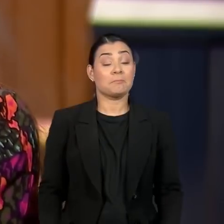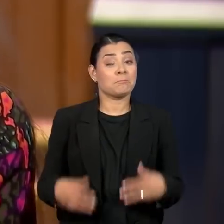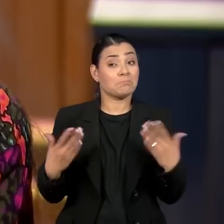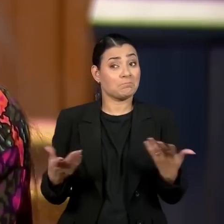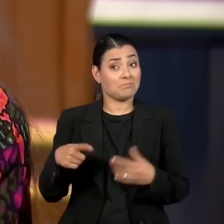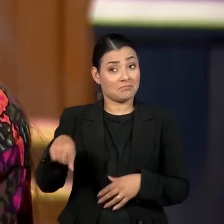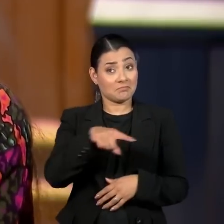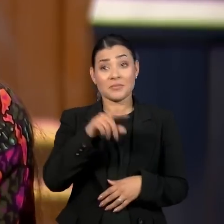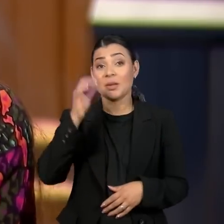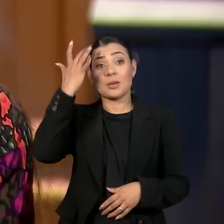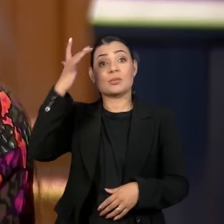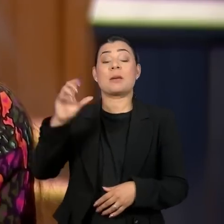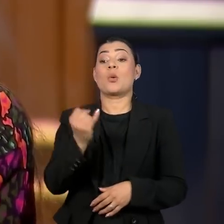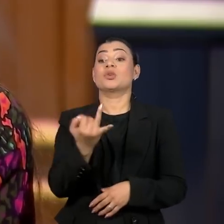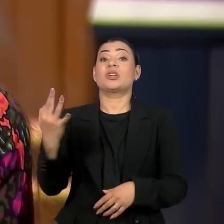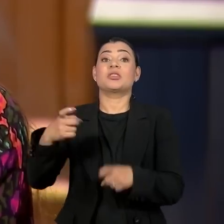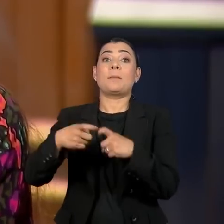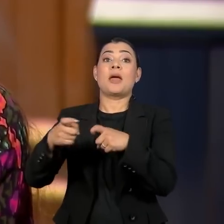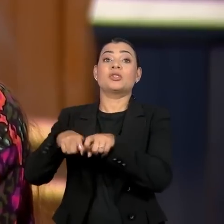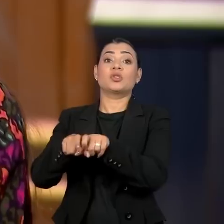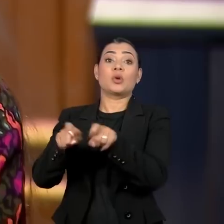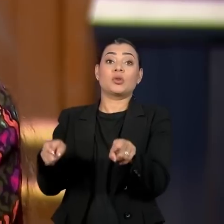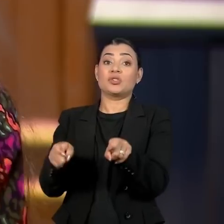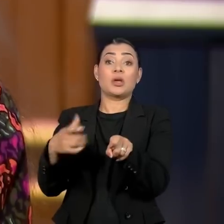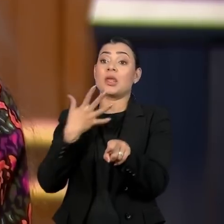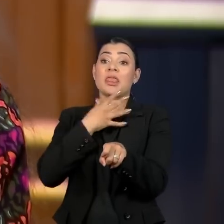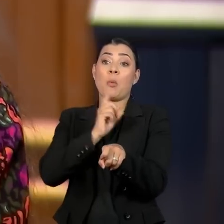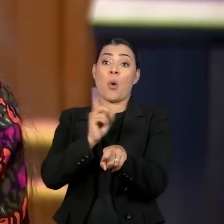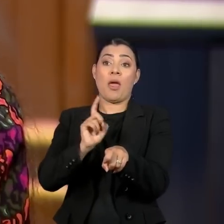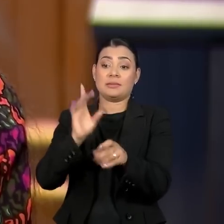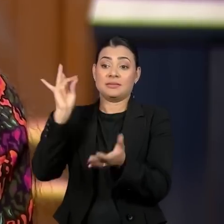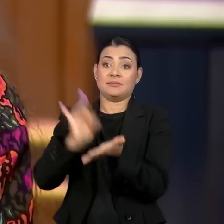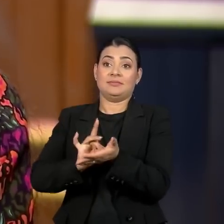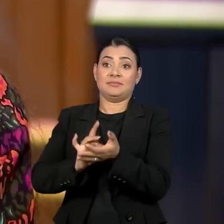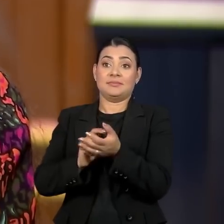ideia da quantidade de médicos e médicas ginecologistas que não sabe